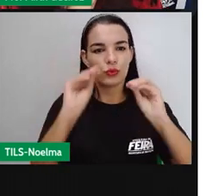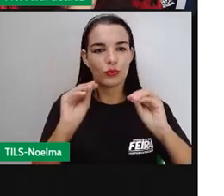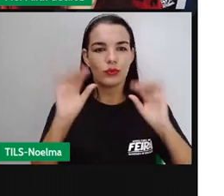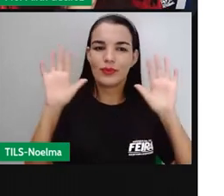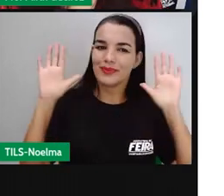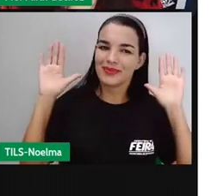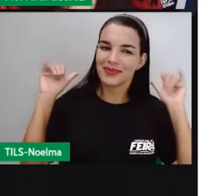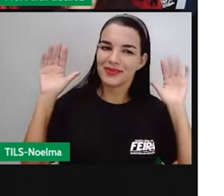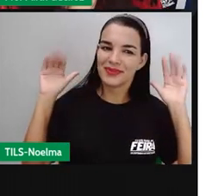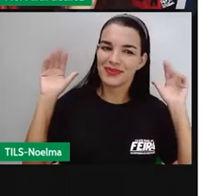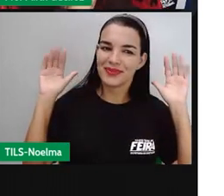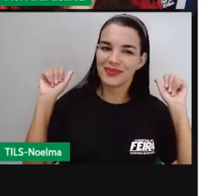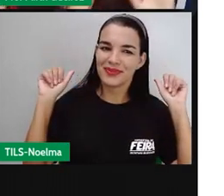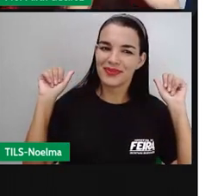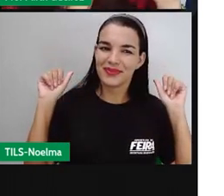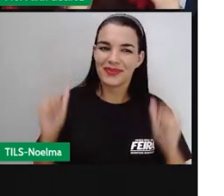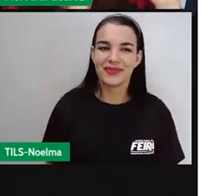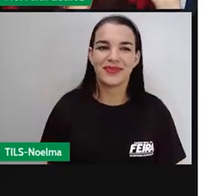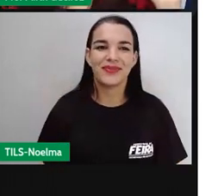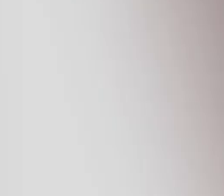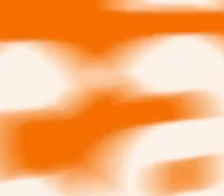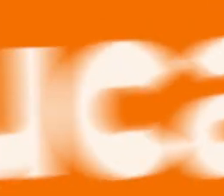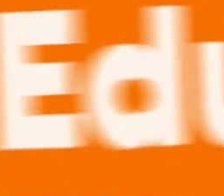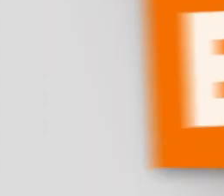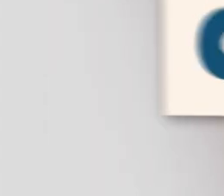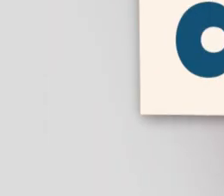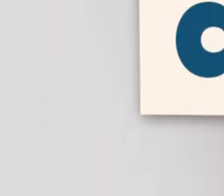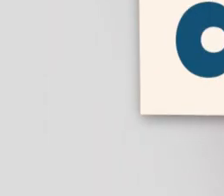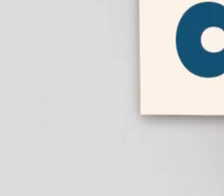vocês e até a próxima aula. Tchau, tchau! Tchau!